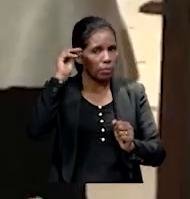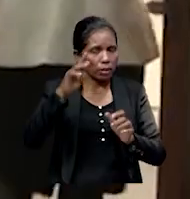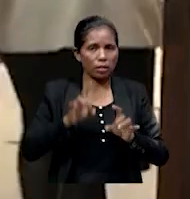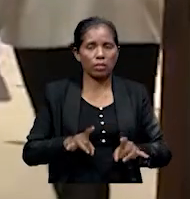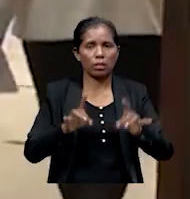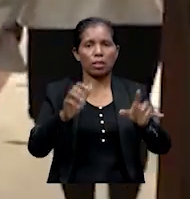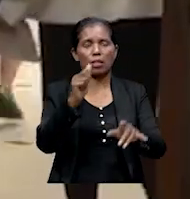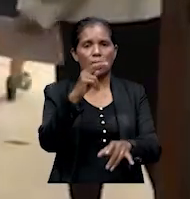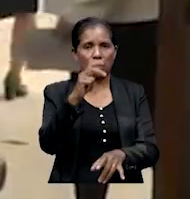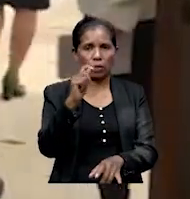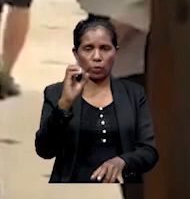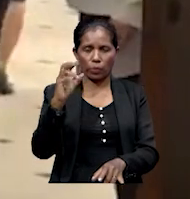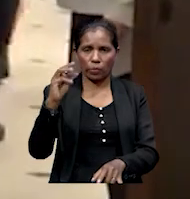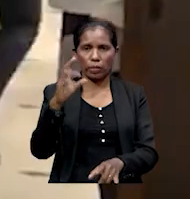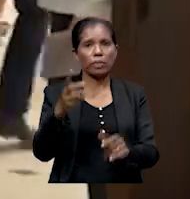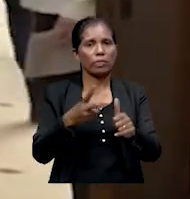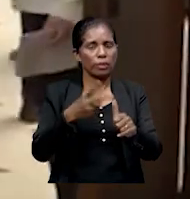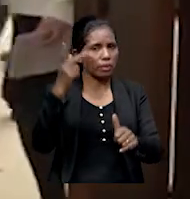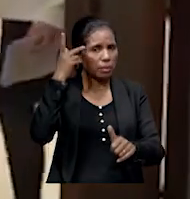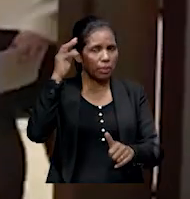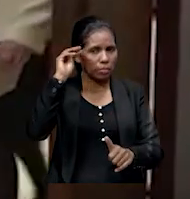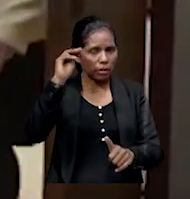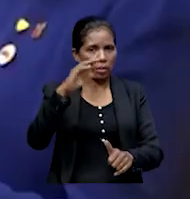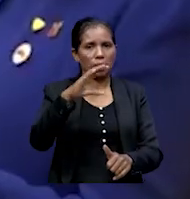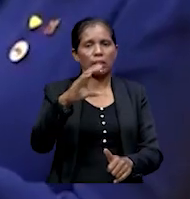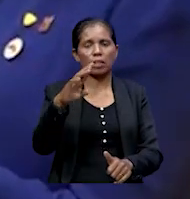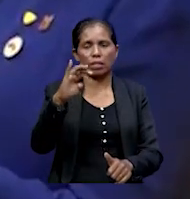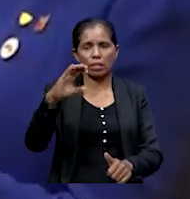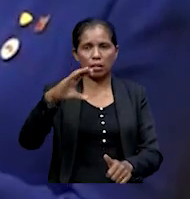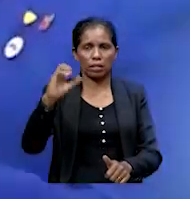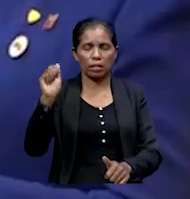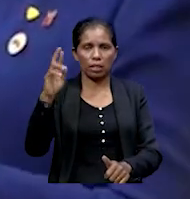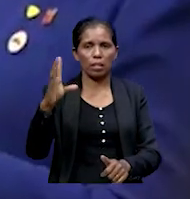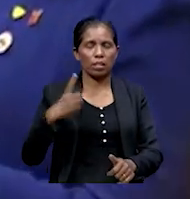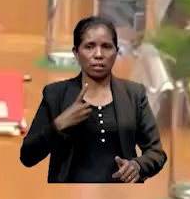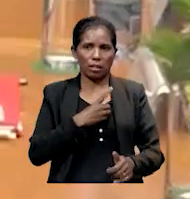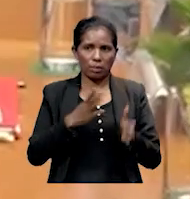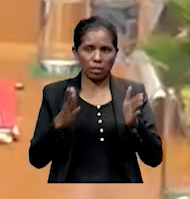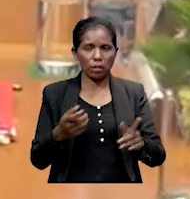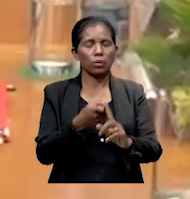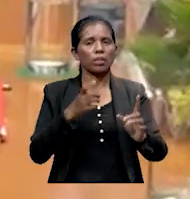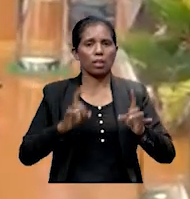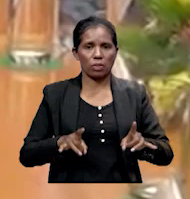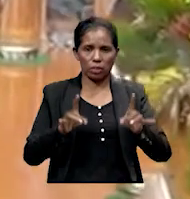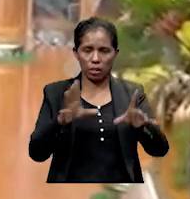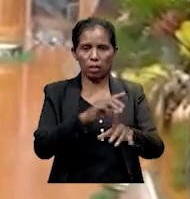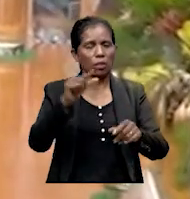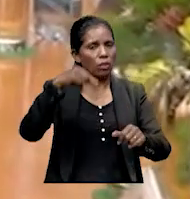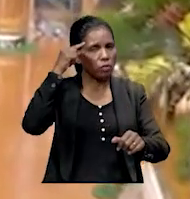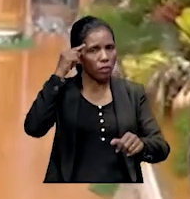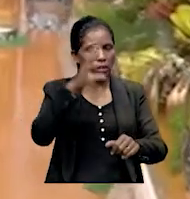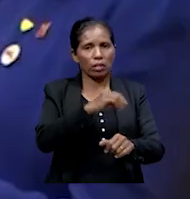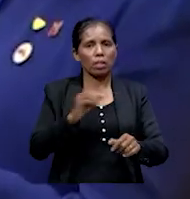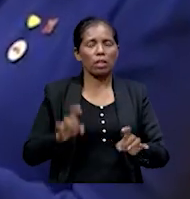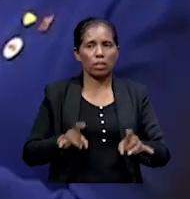Anthony Albanese, vice-primeiro-ministro Richard Marles, deputado Sira Husi Austrália, nomos governador-geral Austrália David